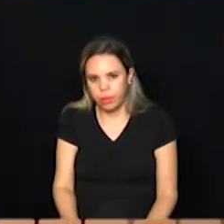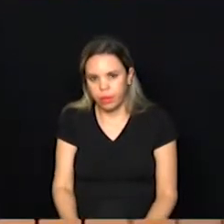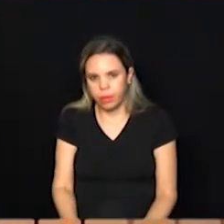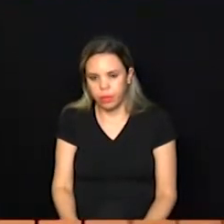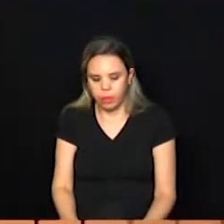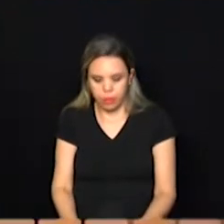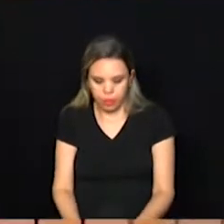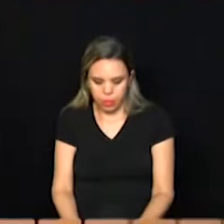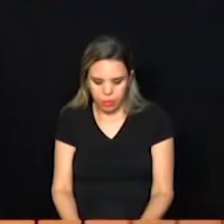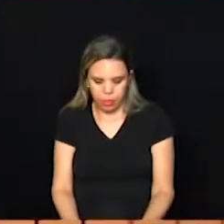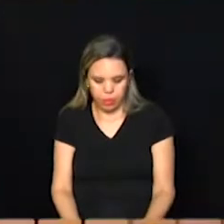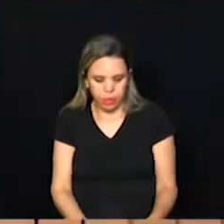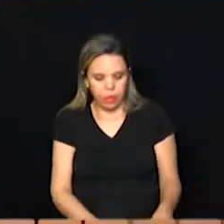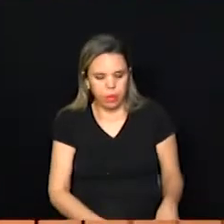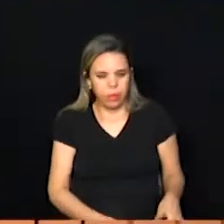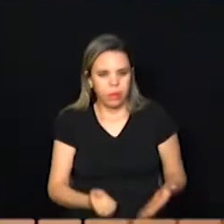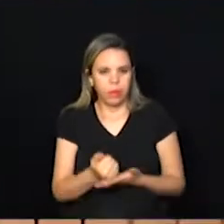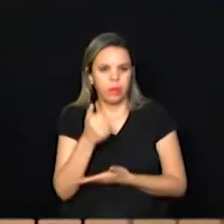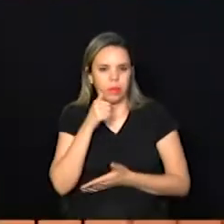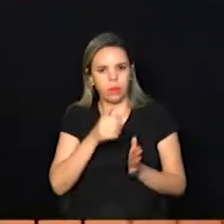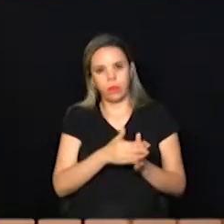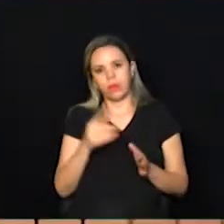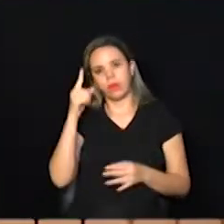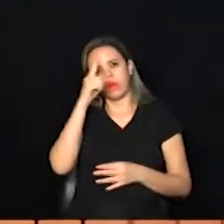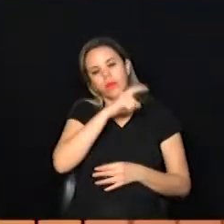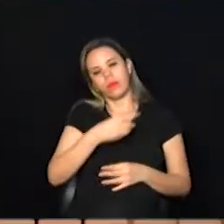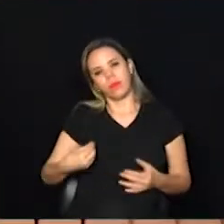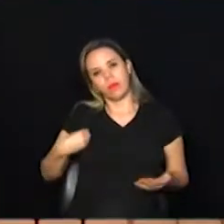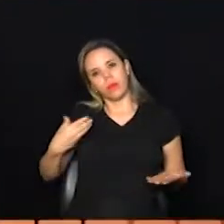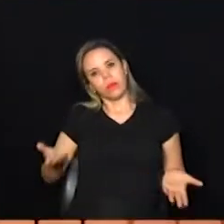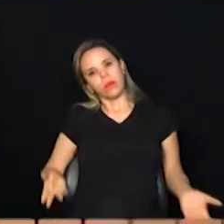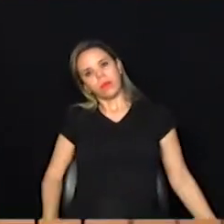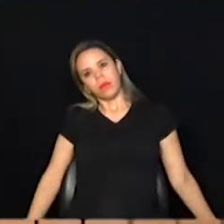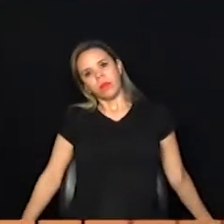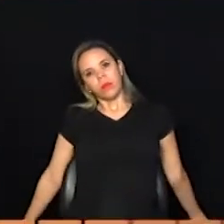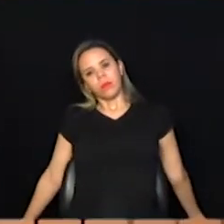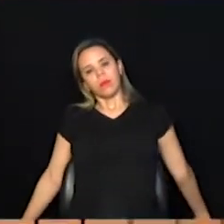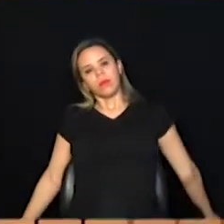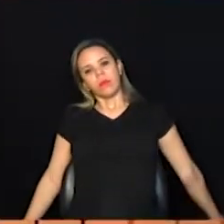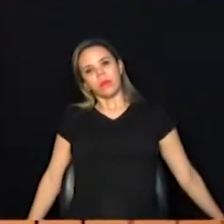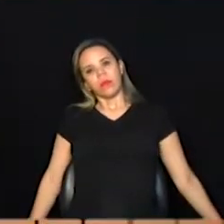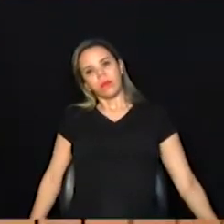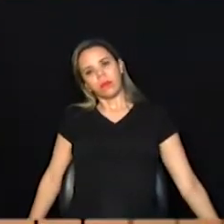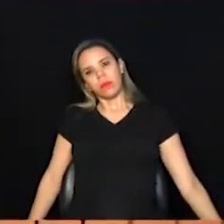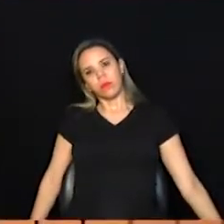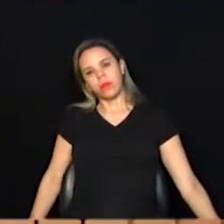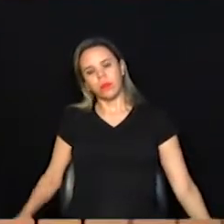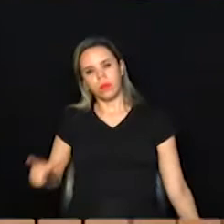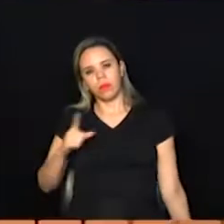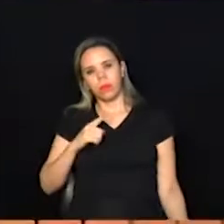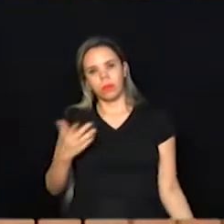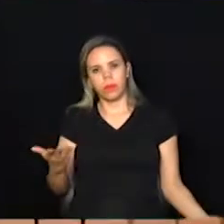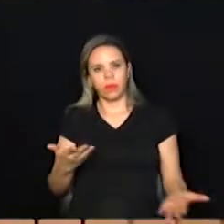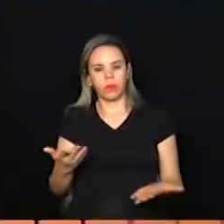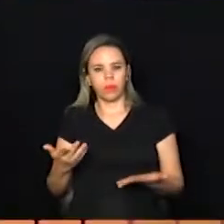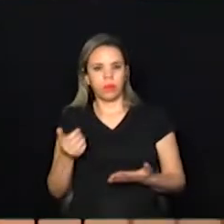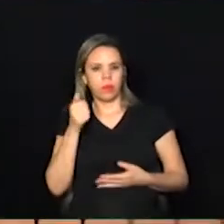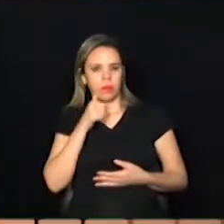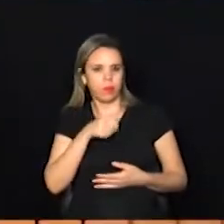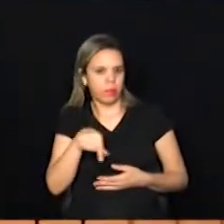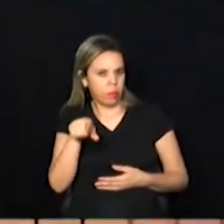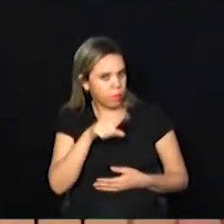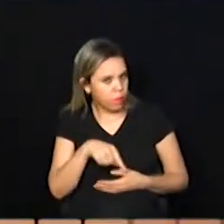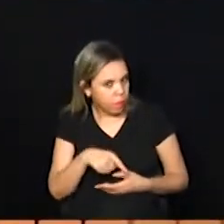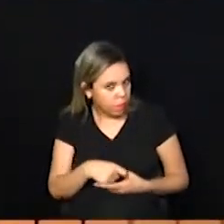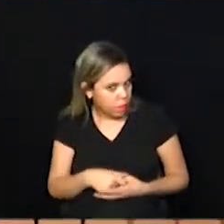as mulheres nesse período tão difícil como nós estamos vivendo, né? A realidade que nós temos hoje, ele é para mulheres. E